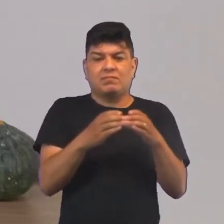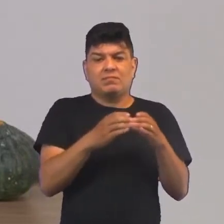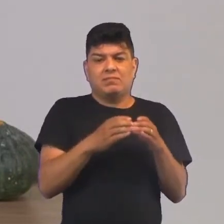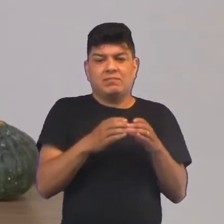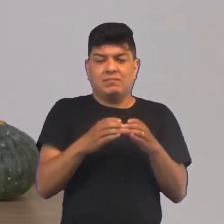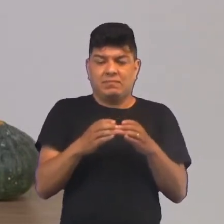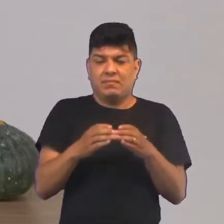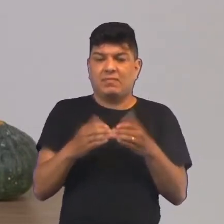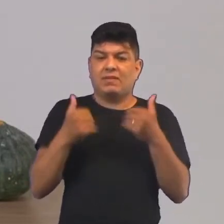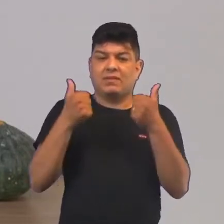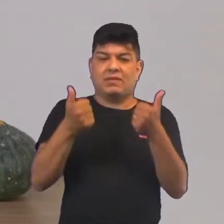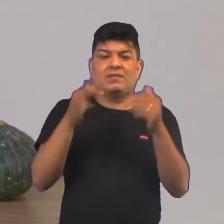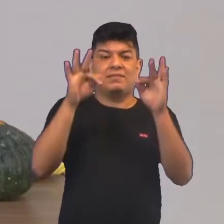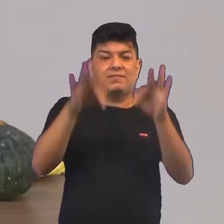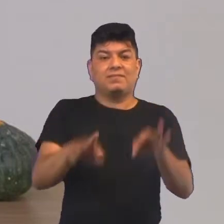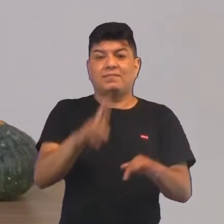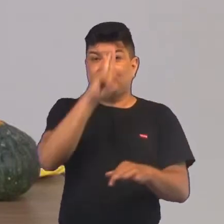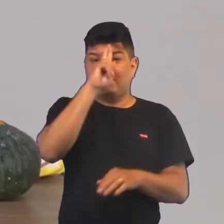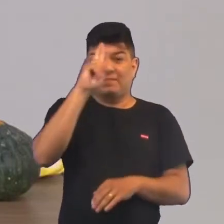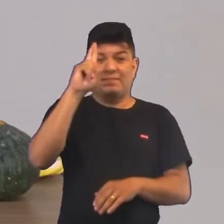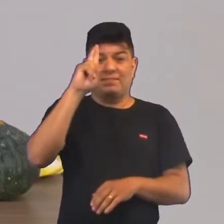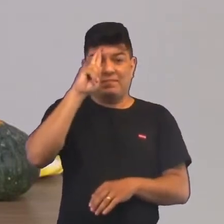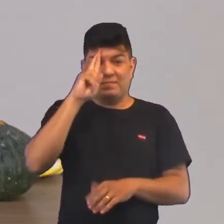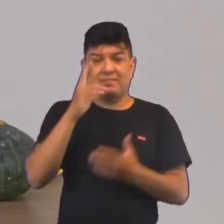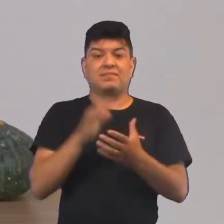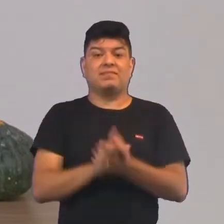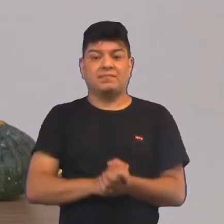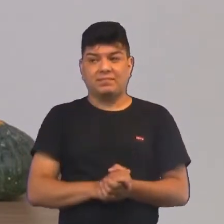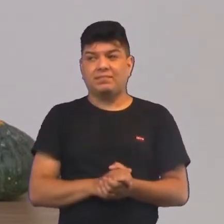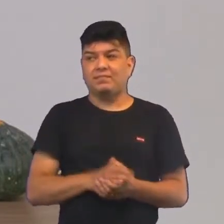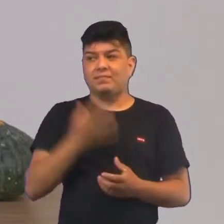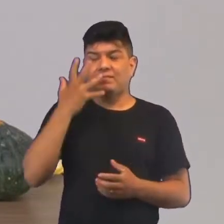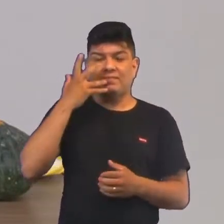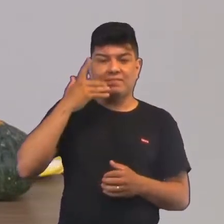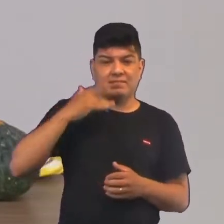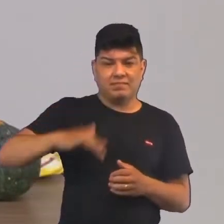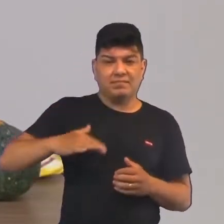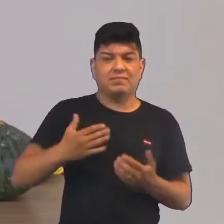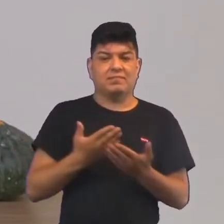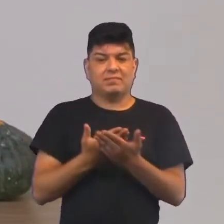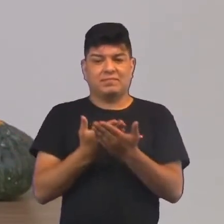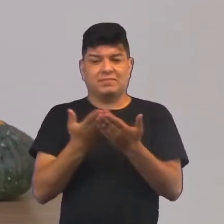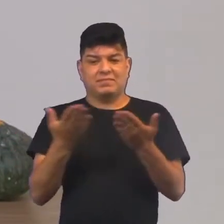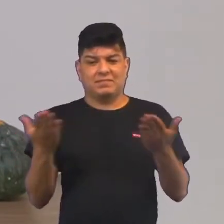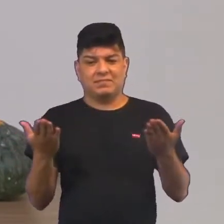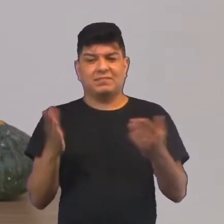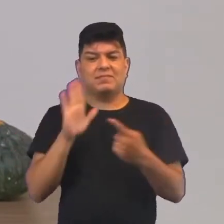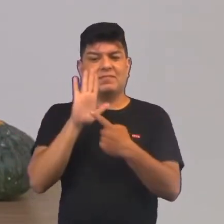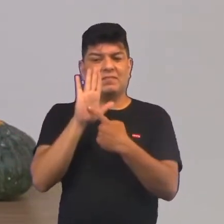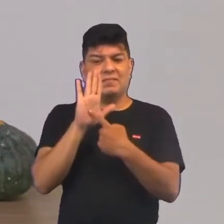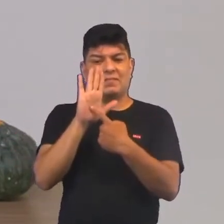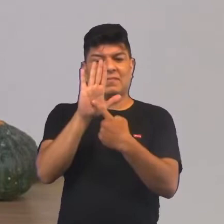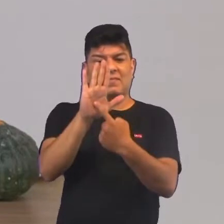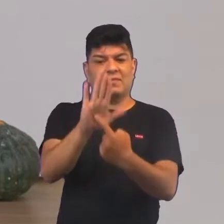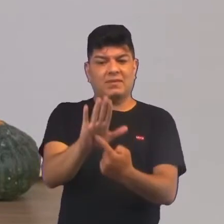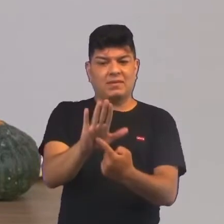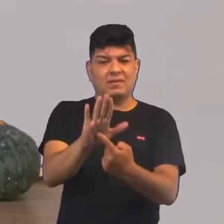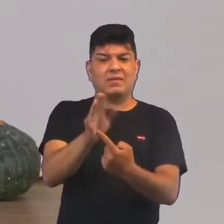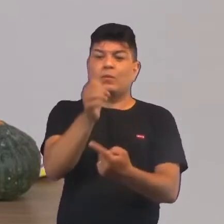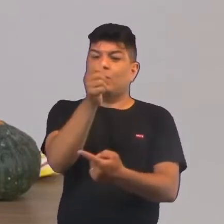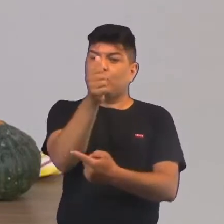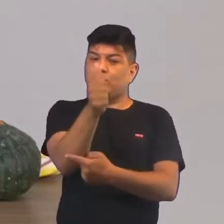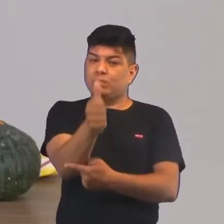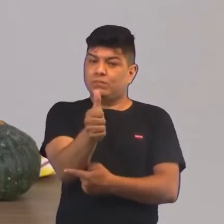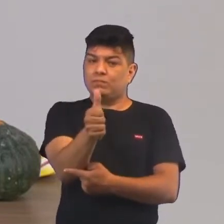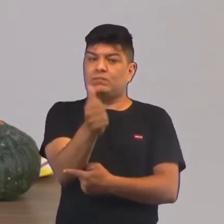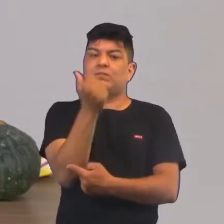bem. E fim da história. Esta história, crianças, eu contei para vocês para representar, para falar um